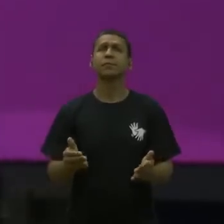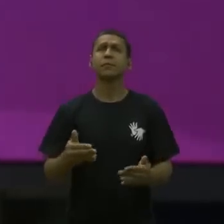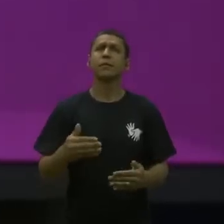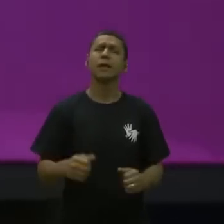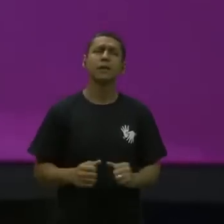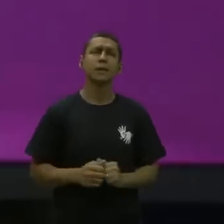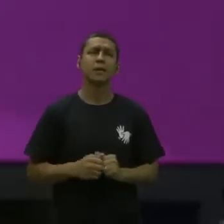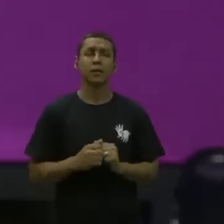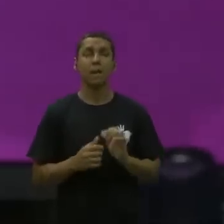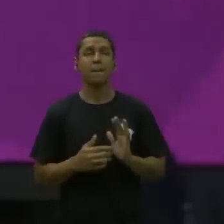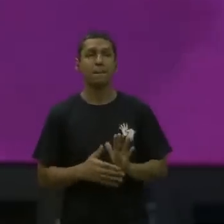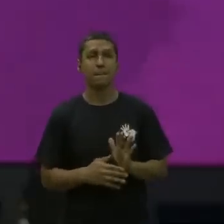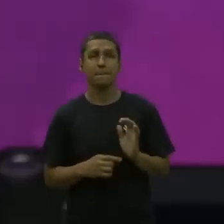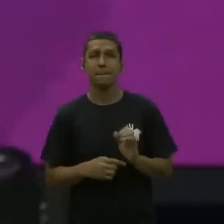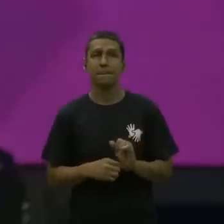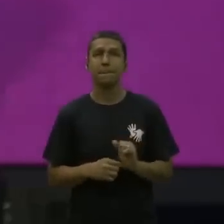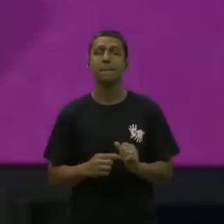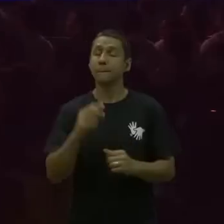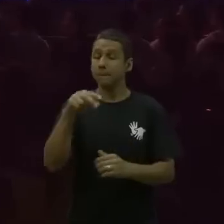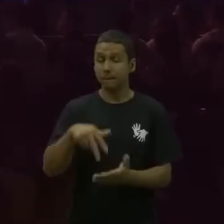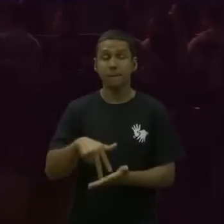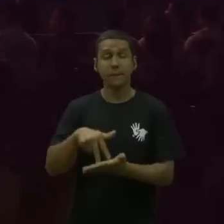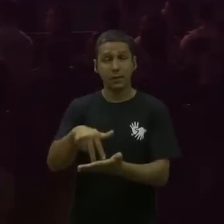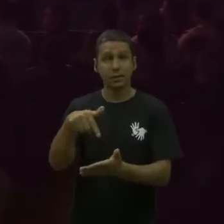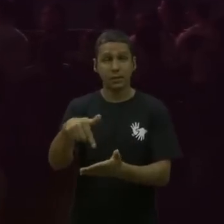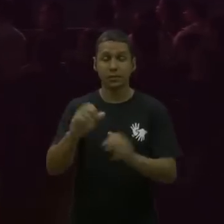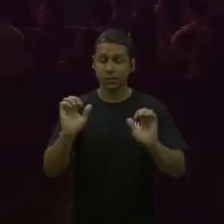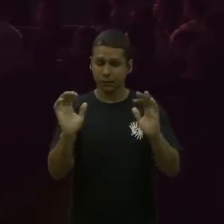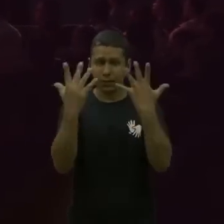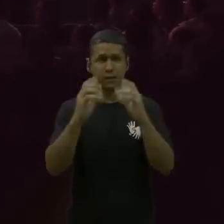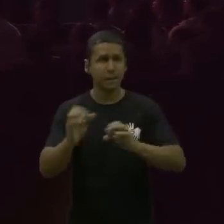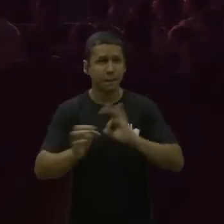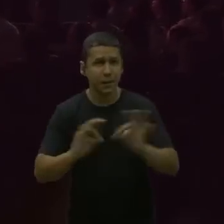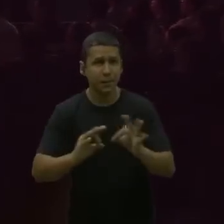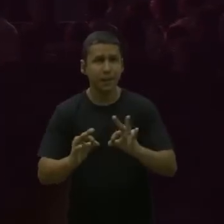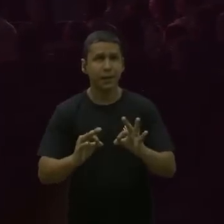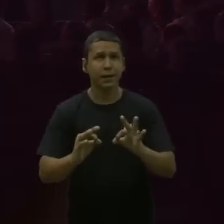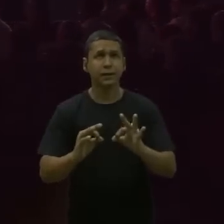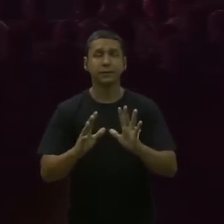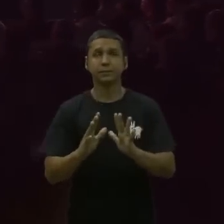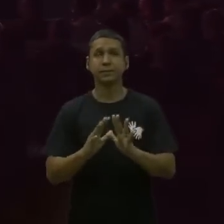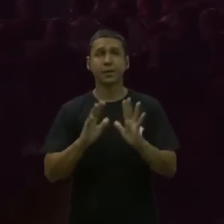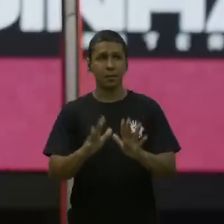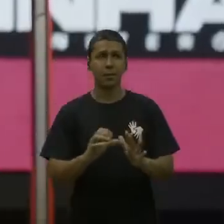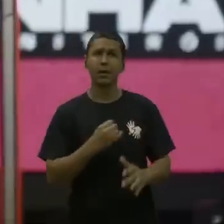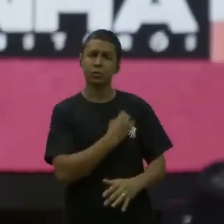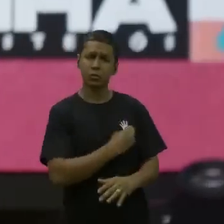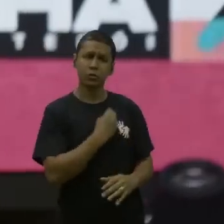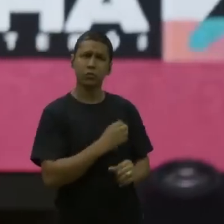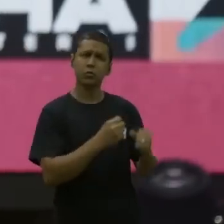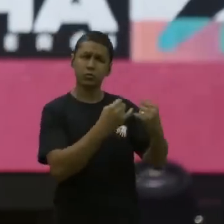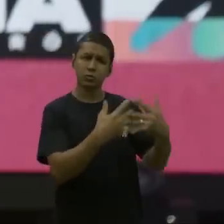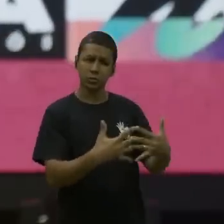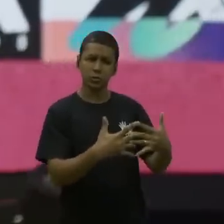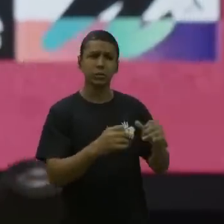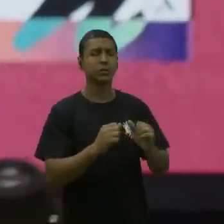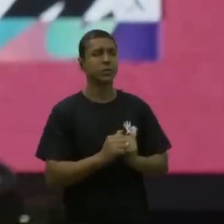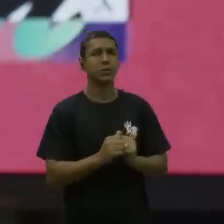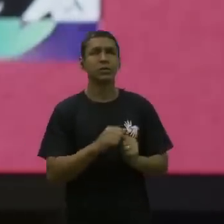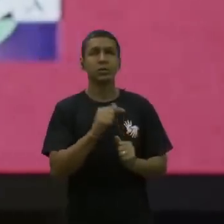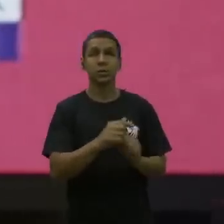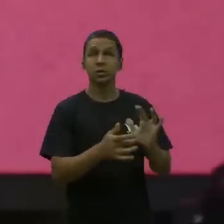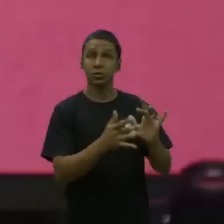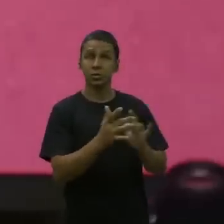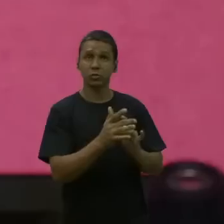na festa que foi feita para eles. Só que João vai me dizer o seguinte: ele veio para os seus, mas os